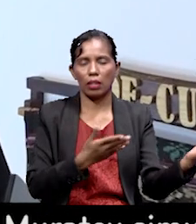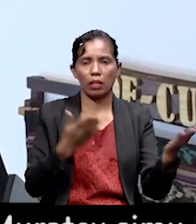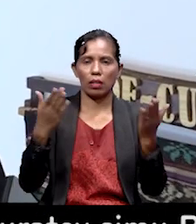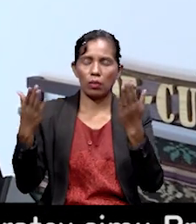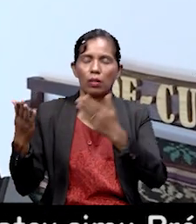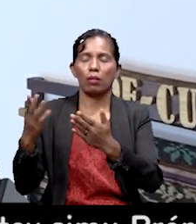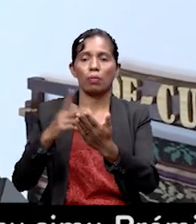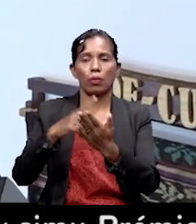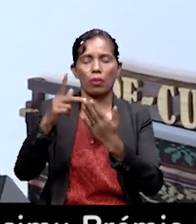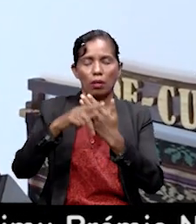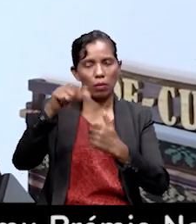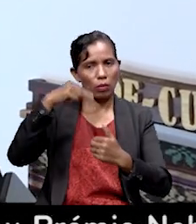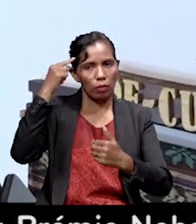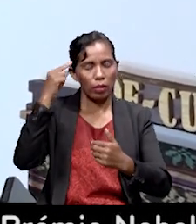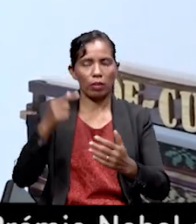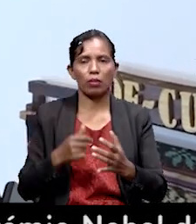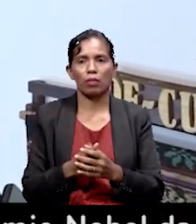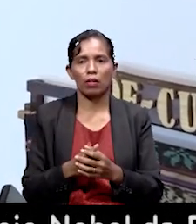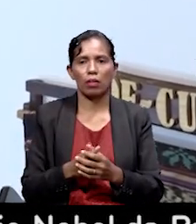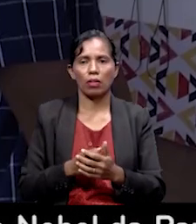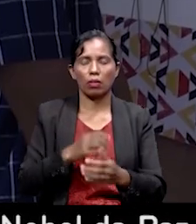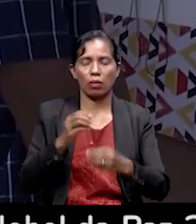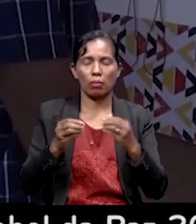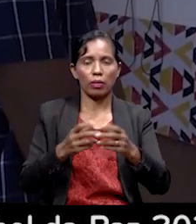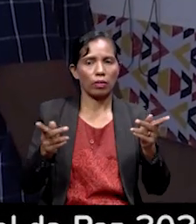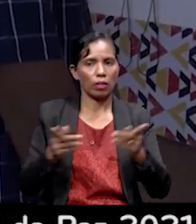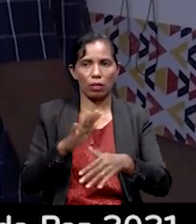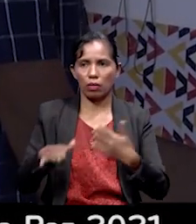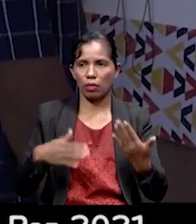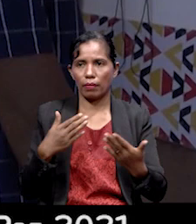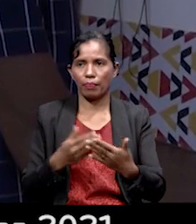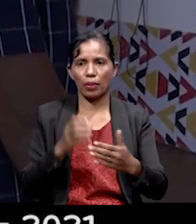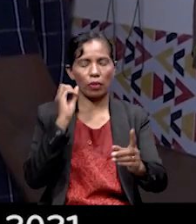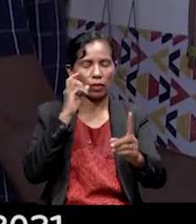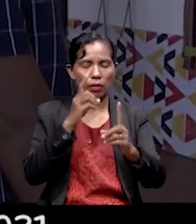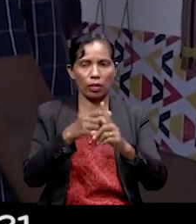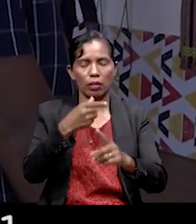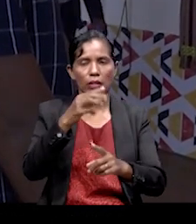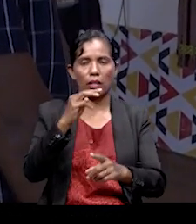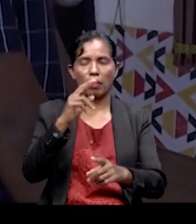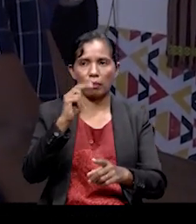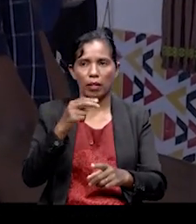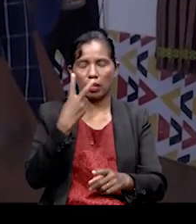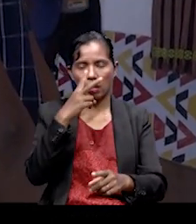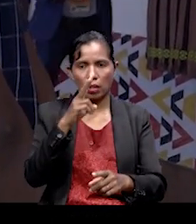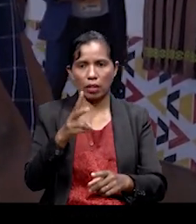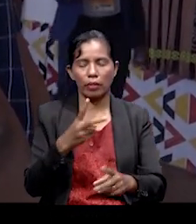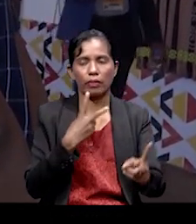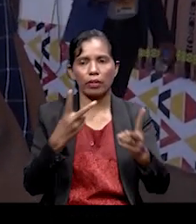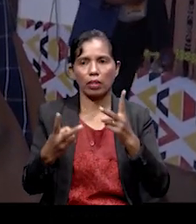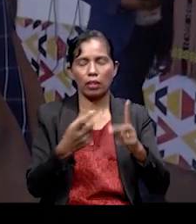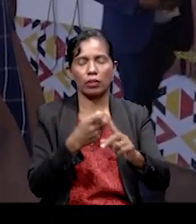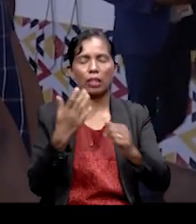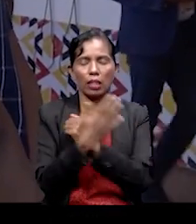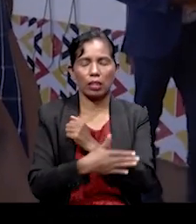programa governo nia nebe hal promoção ba setorial hototu observação nebe jemeni nota katak ia evento expo Dubai visitante husina sang